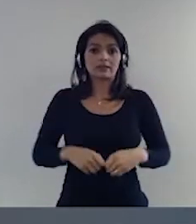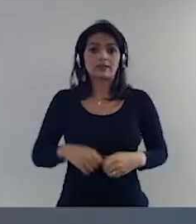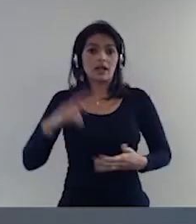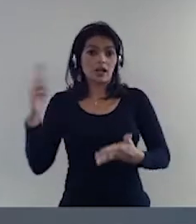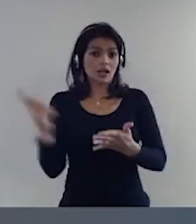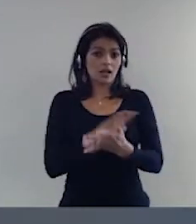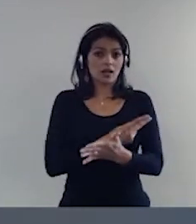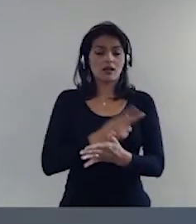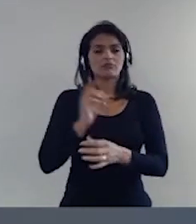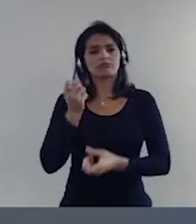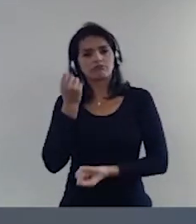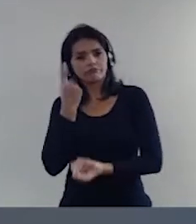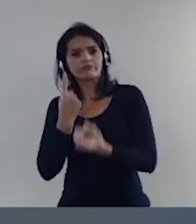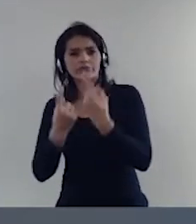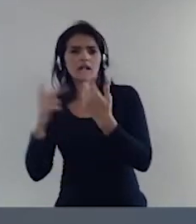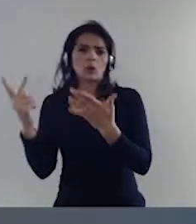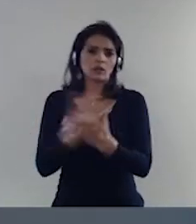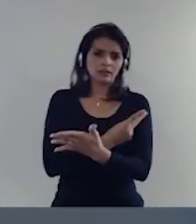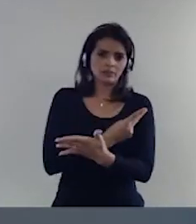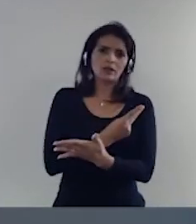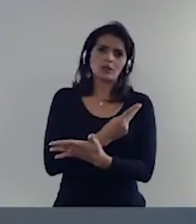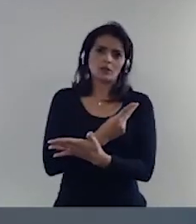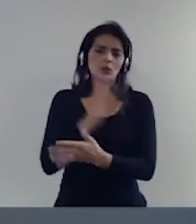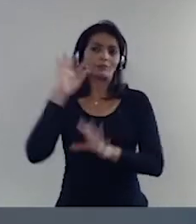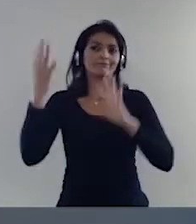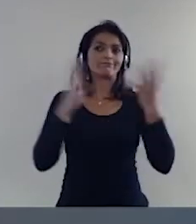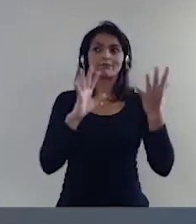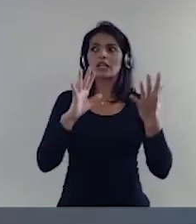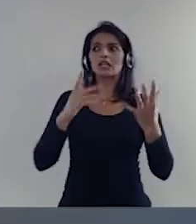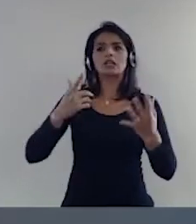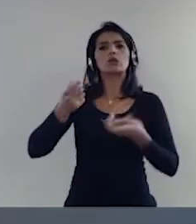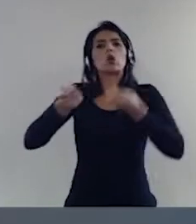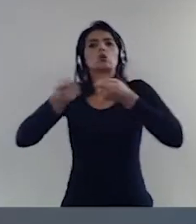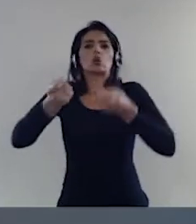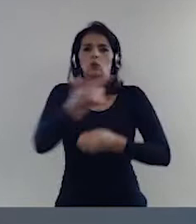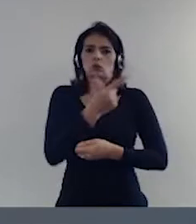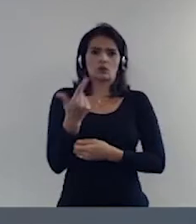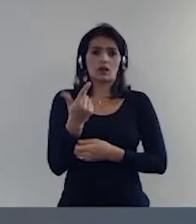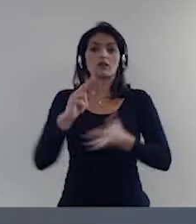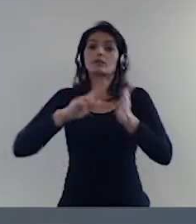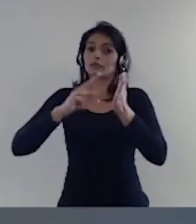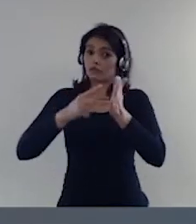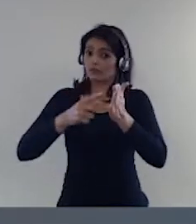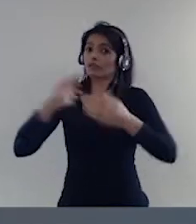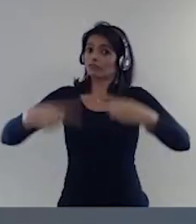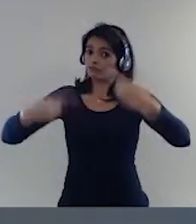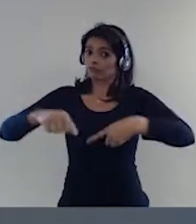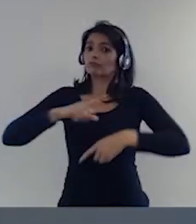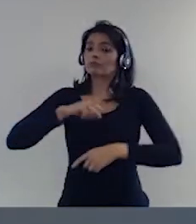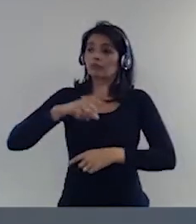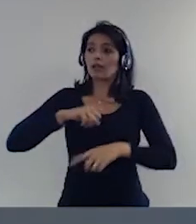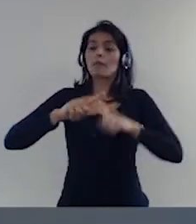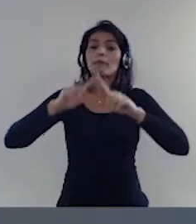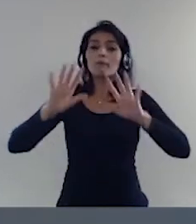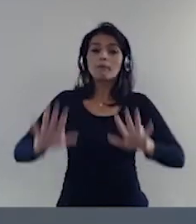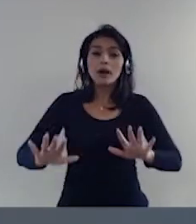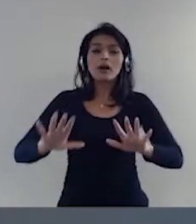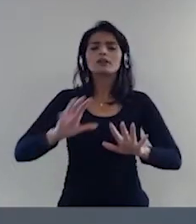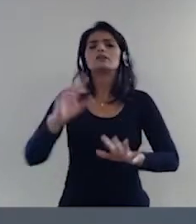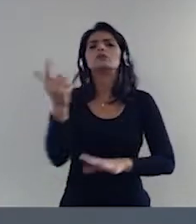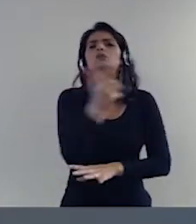acontecimento extraordinário e imprevisível. Há uma discussão sobre o que significam esses qualificativos, mas, evidentemente, não